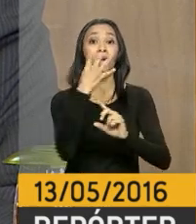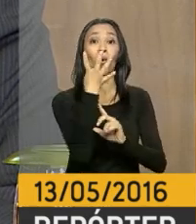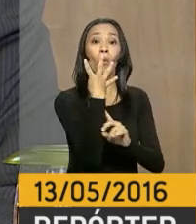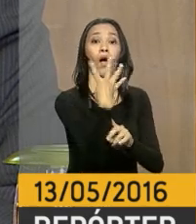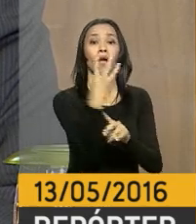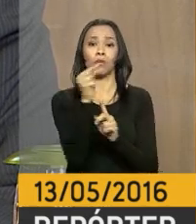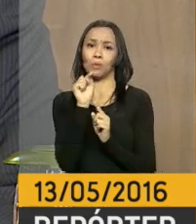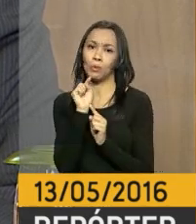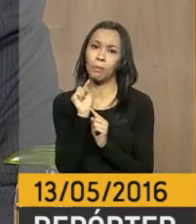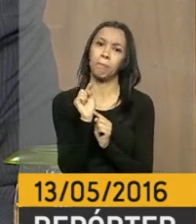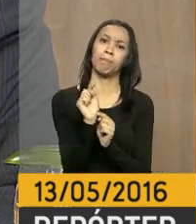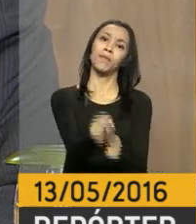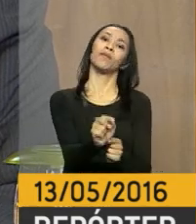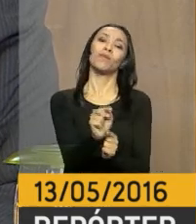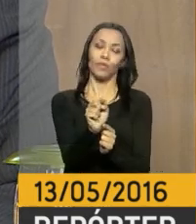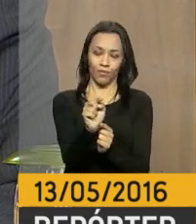gratificação ou contratação